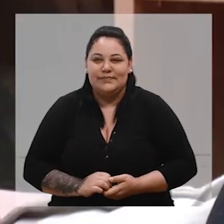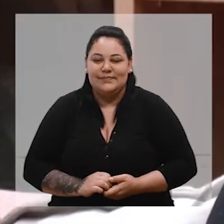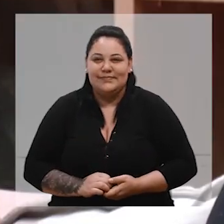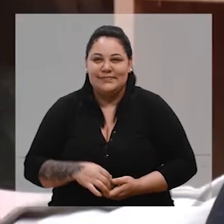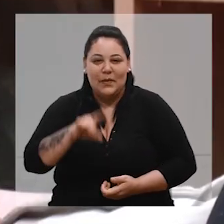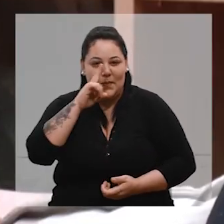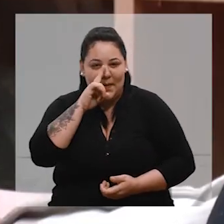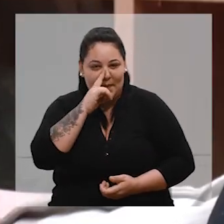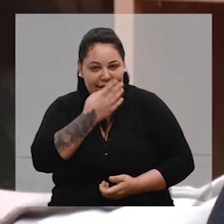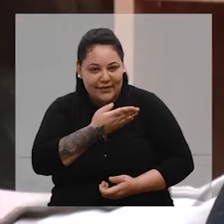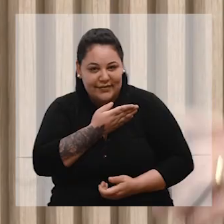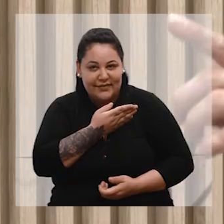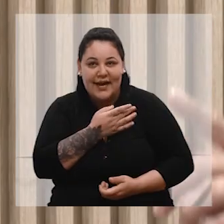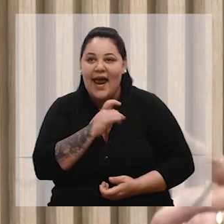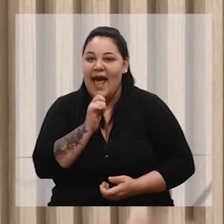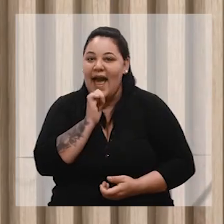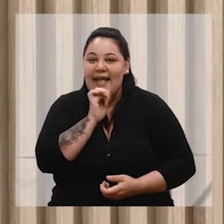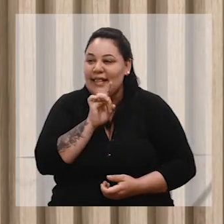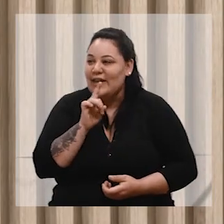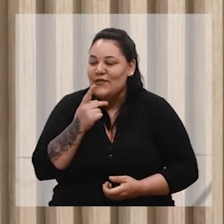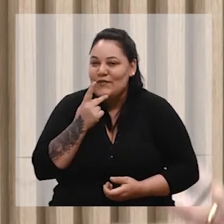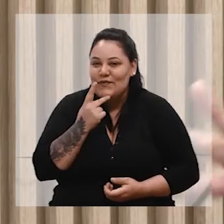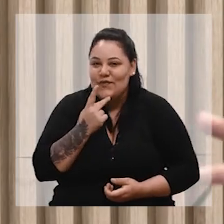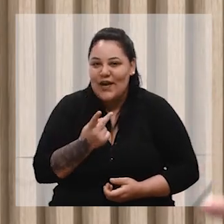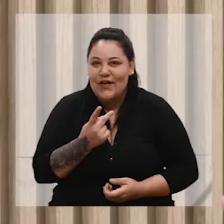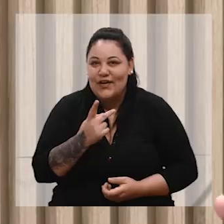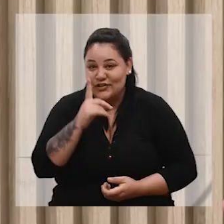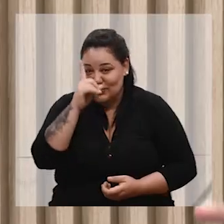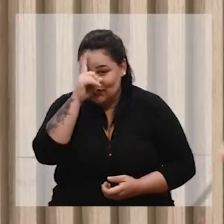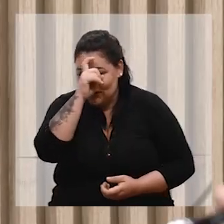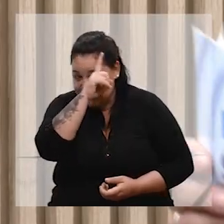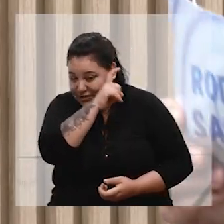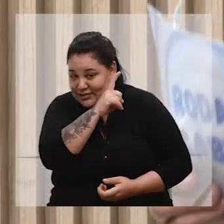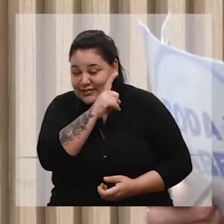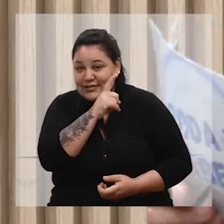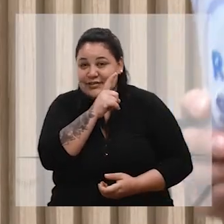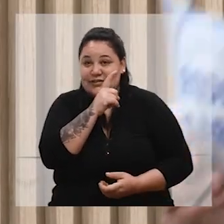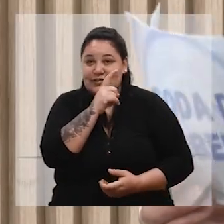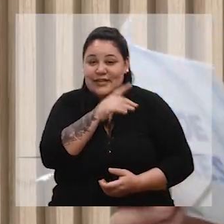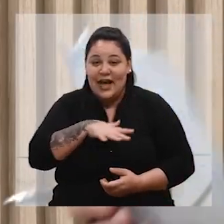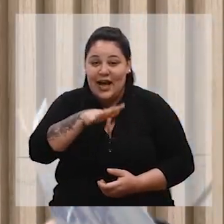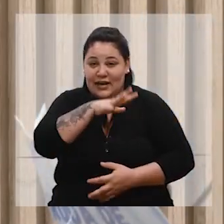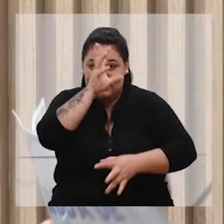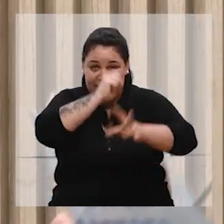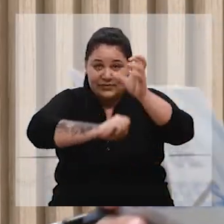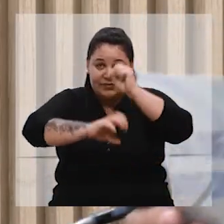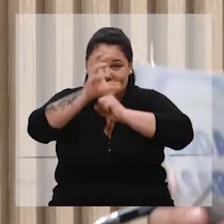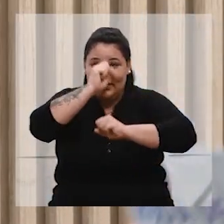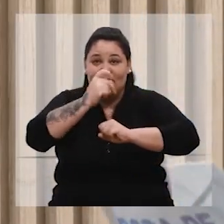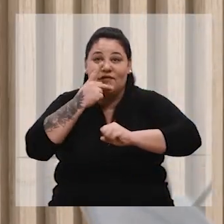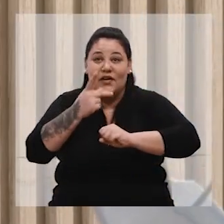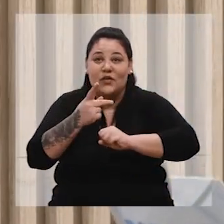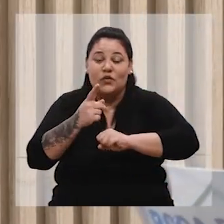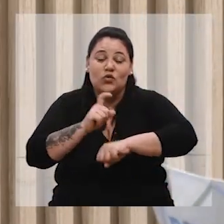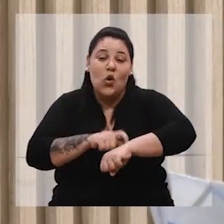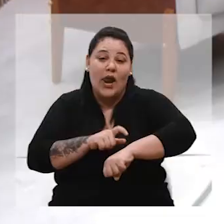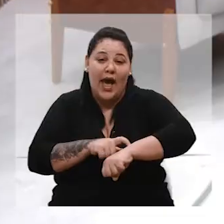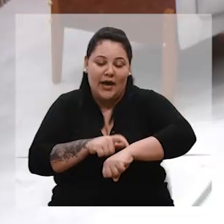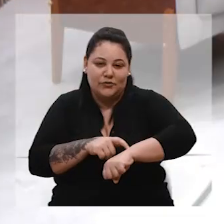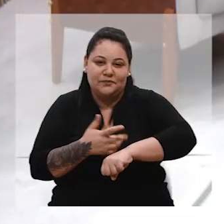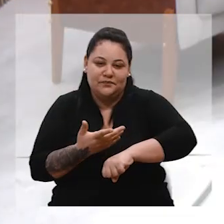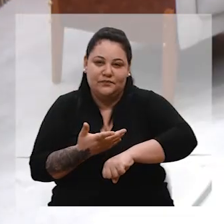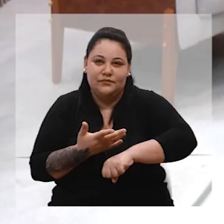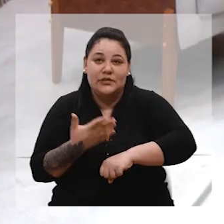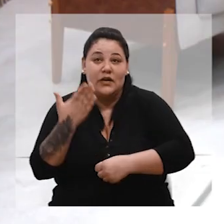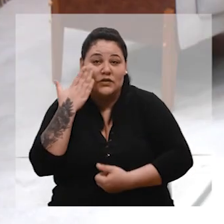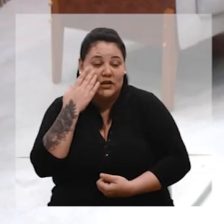11h50 por ali. Bem, mãe Rosana, ele ainda não falou da dificuldade do processo de aprendizagem em si, falou de